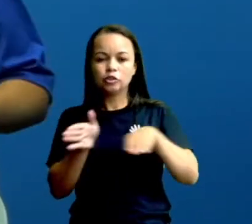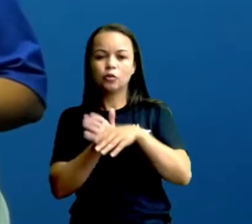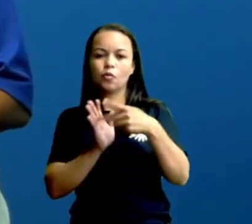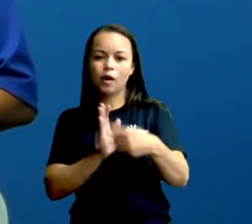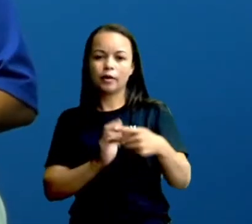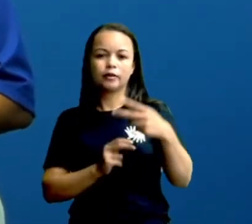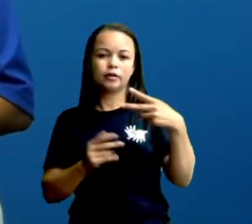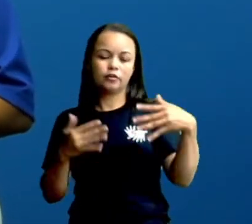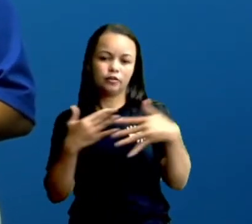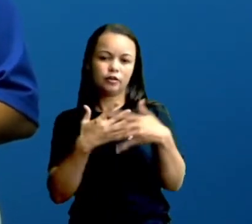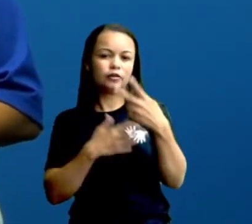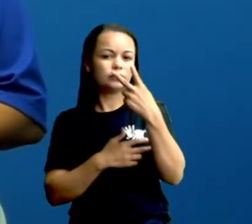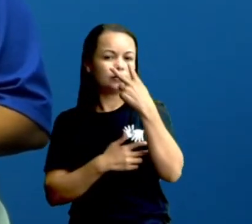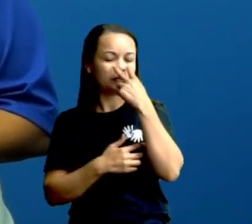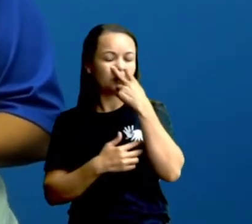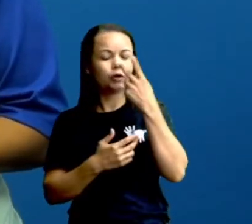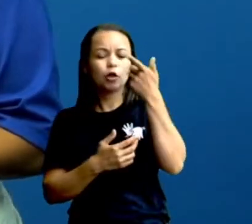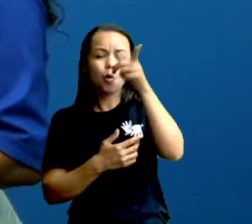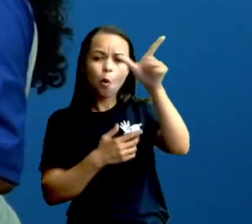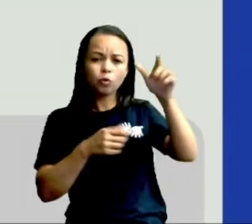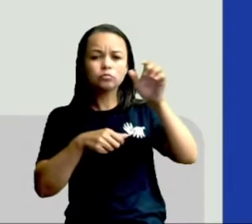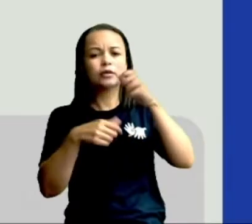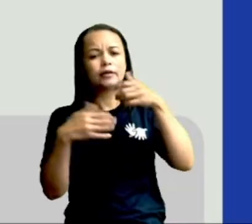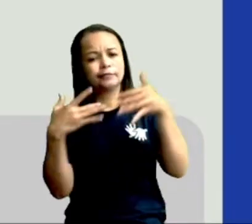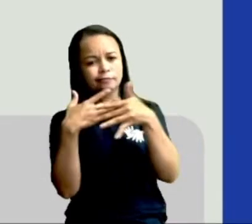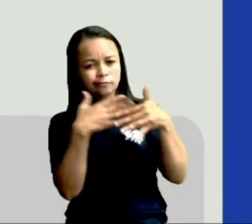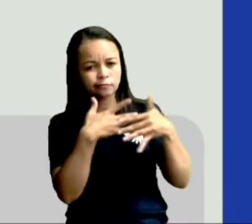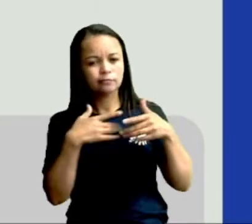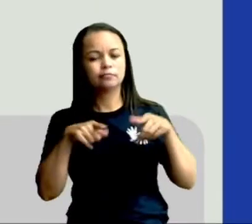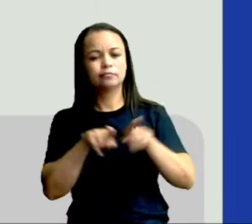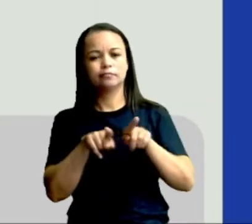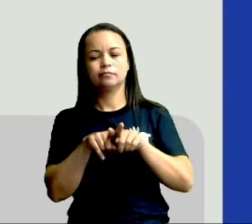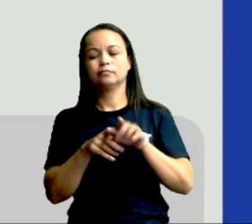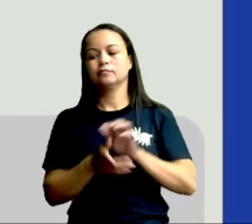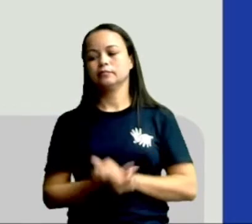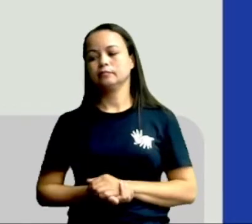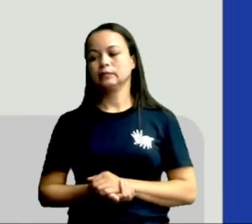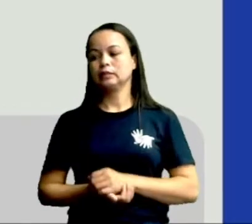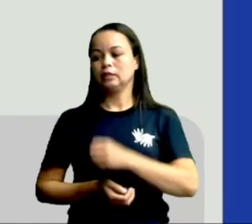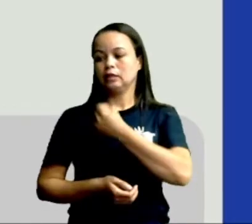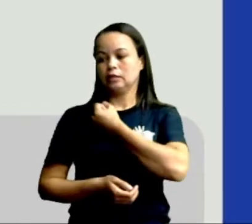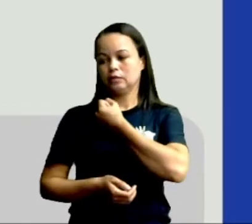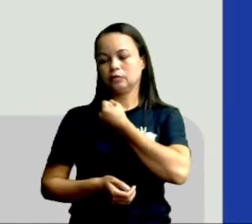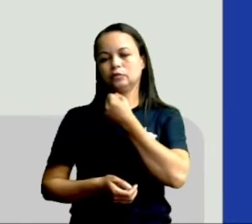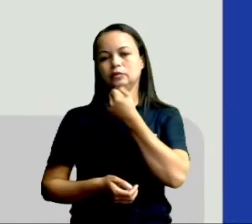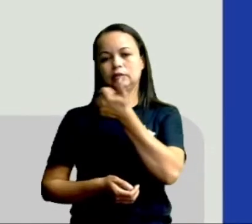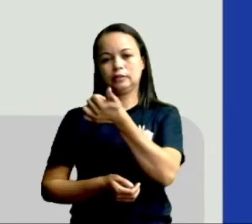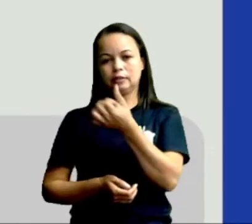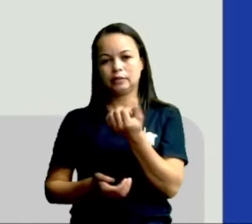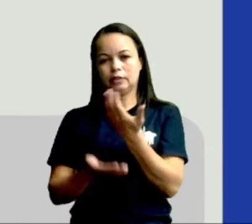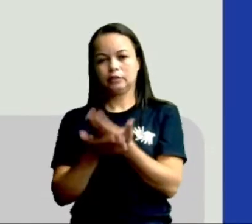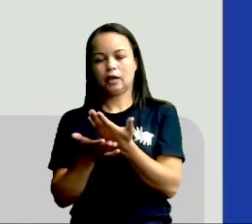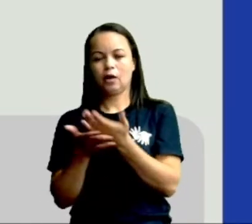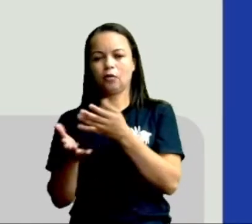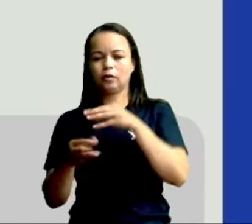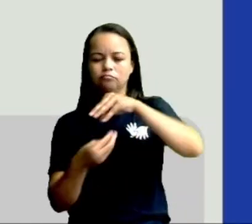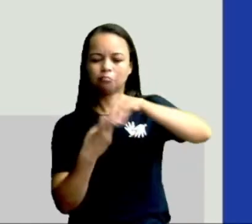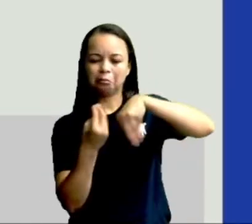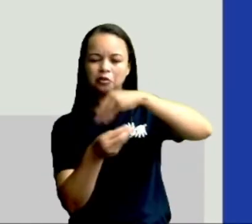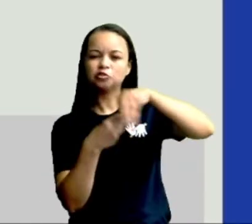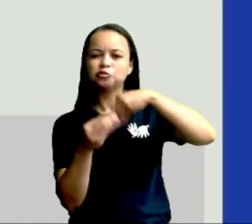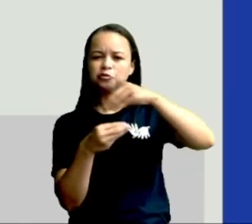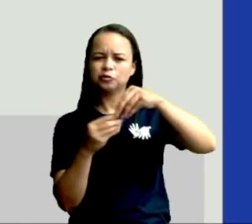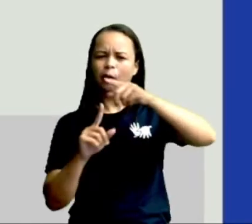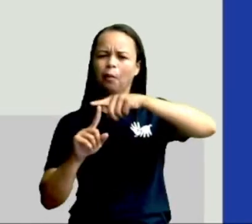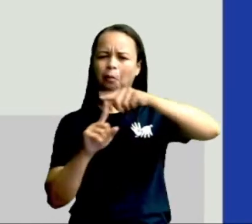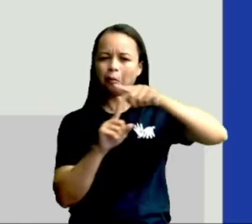como outras cidades, tá certo? E na aula de número 16, nós vimos as misturas e os tipos de mistura, né?